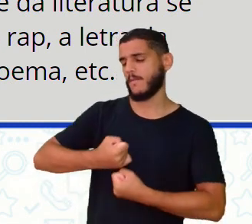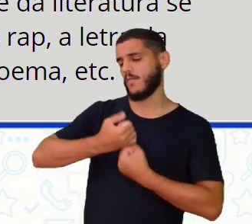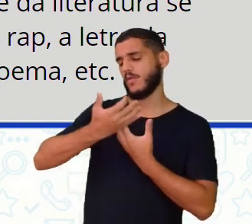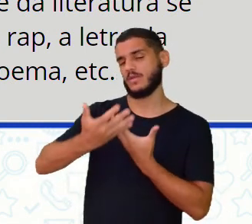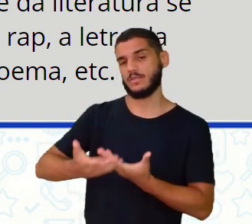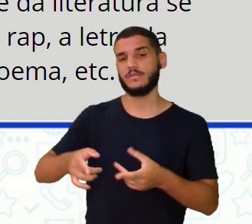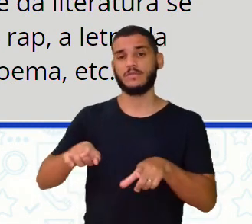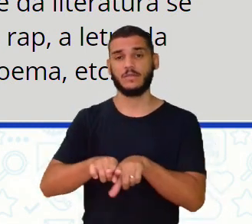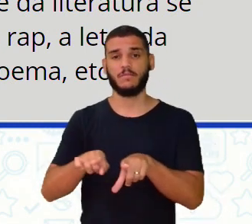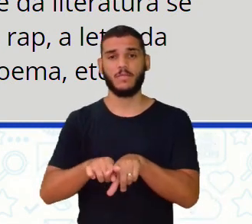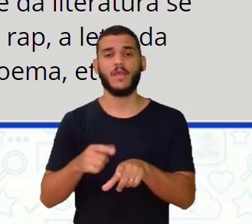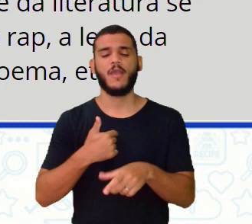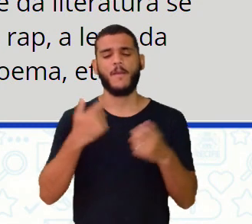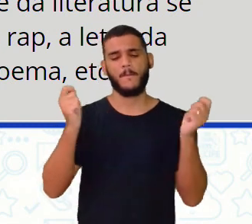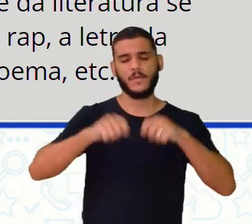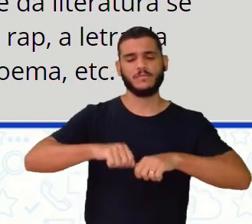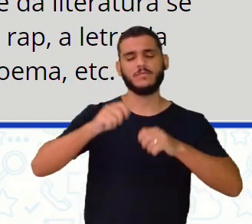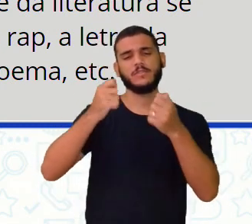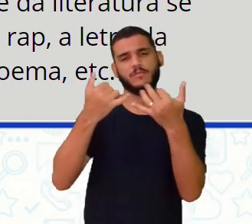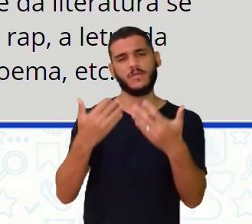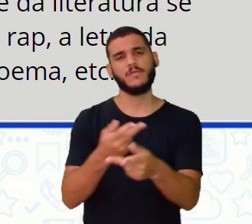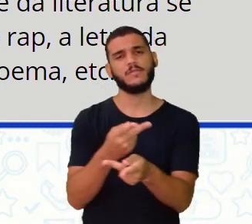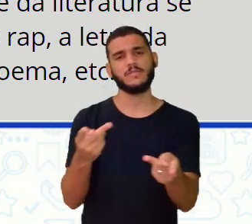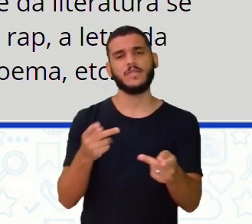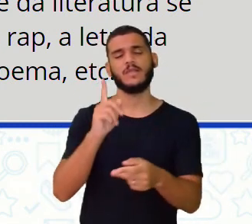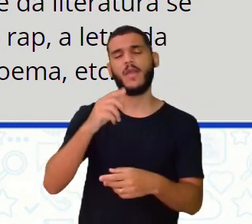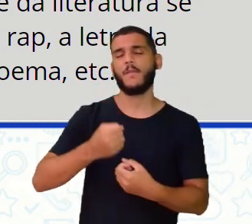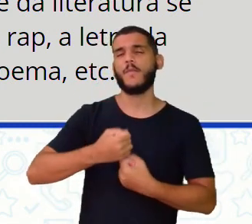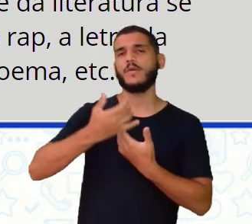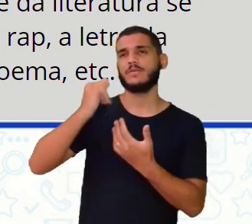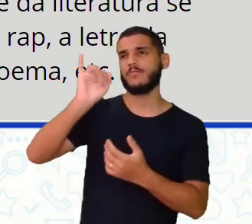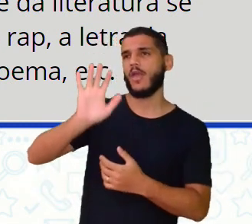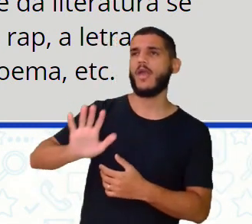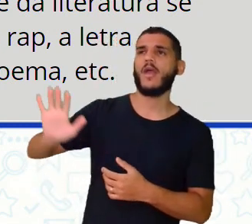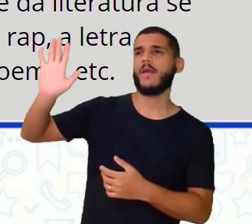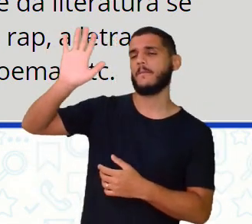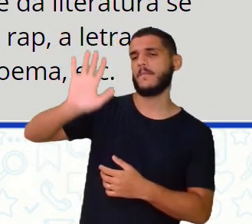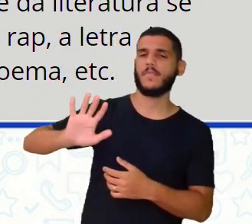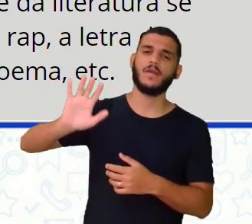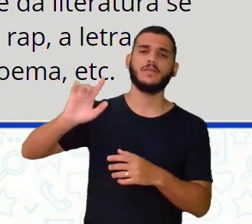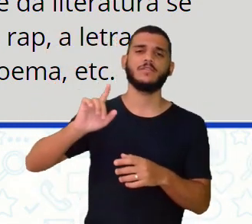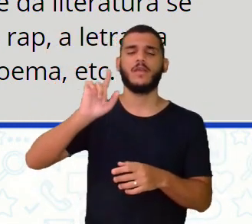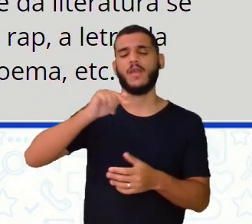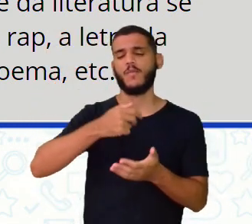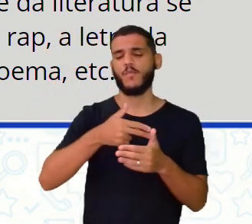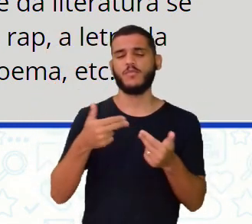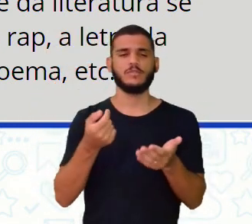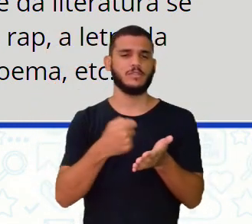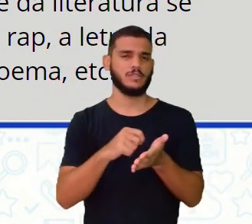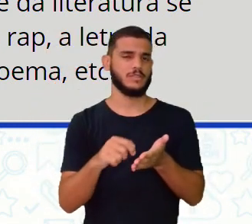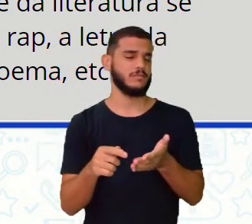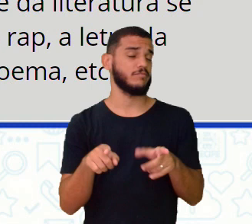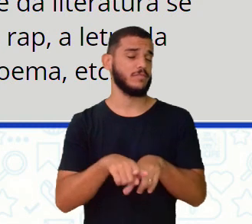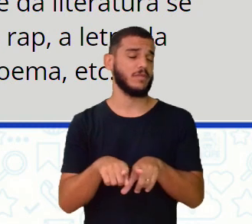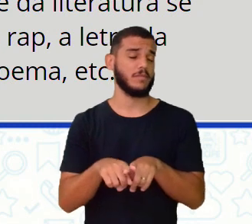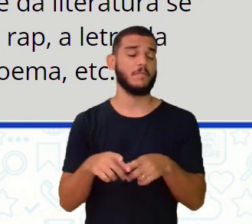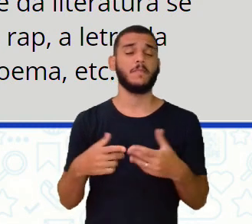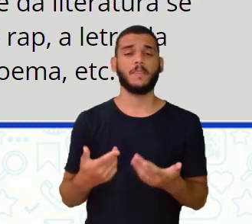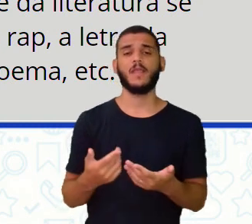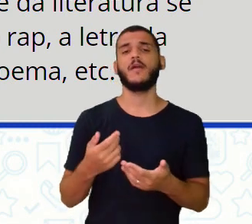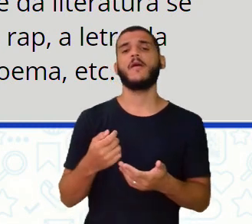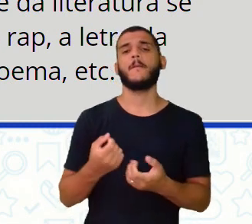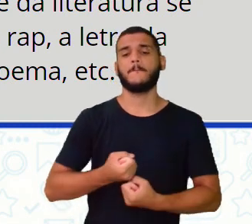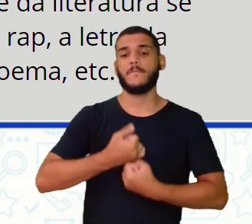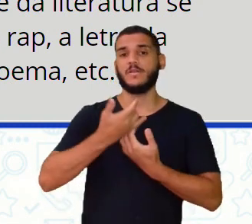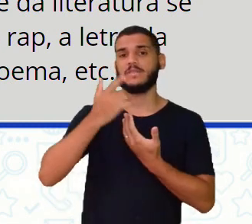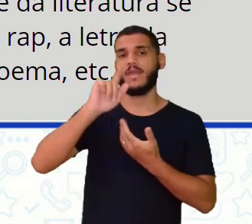Poesia, eu poderia dizer assim, poesia é uma imagem, poesia é algo escrito também. Então, a poesia